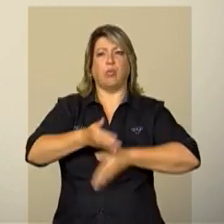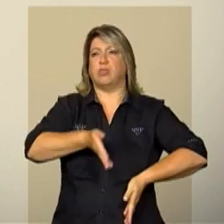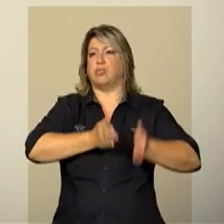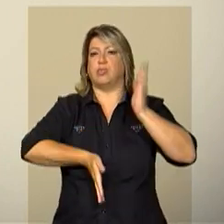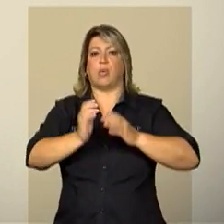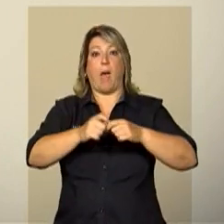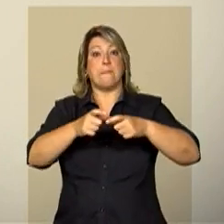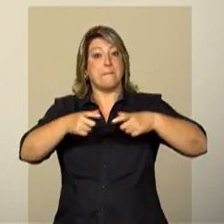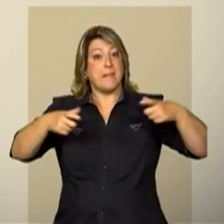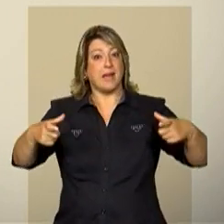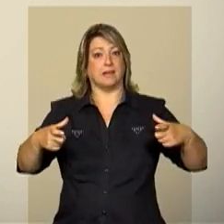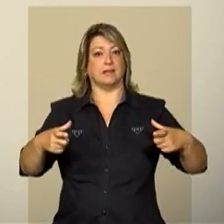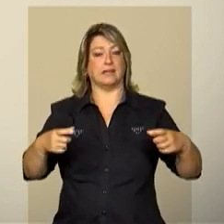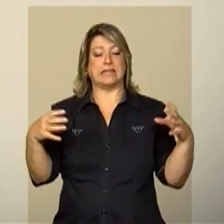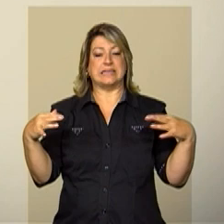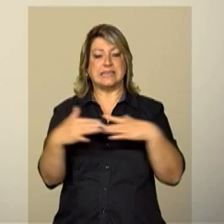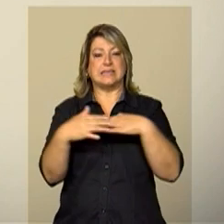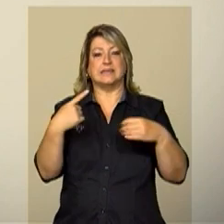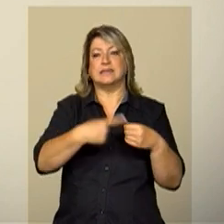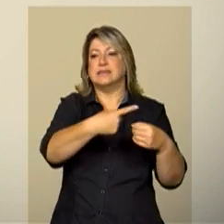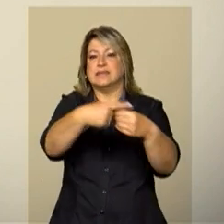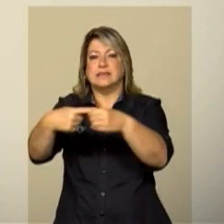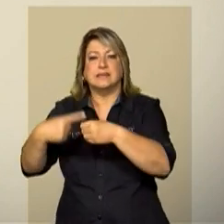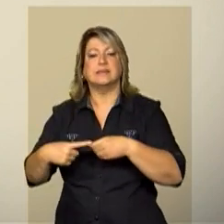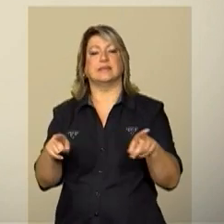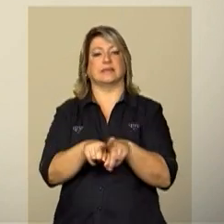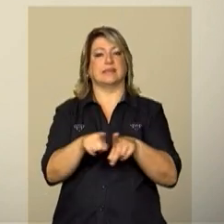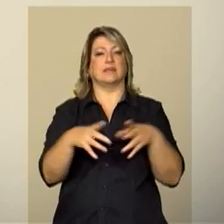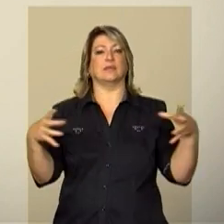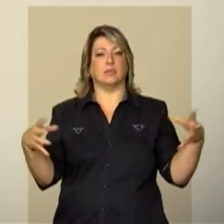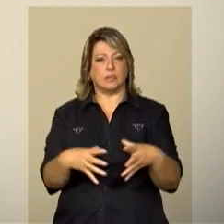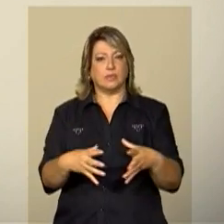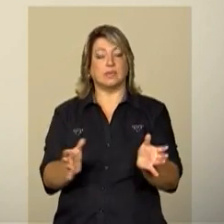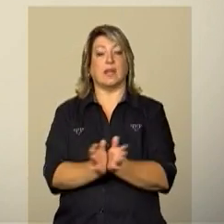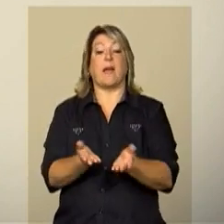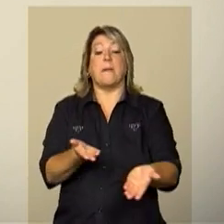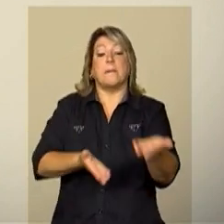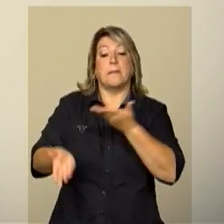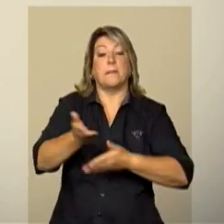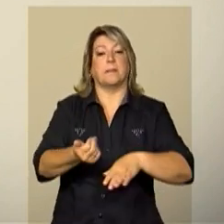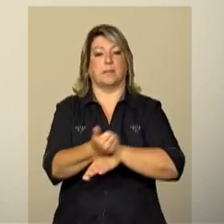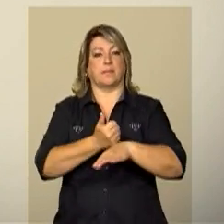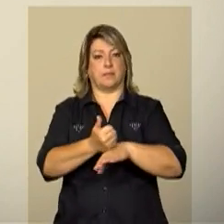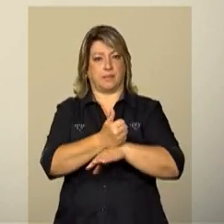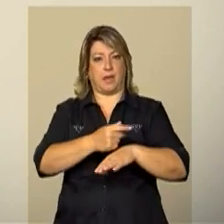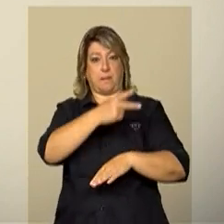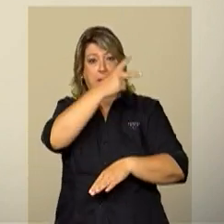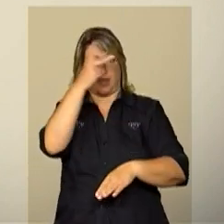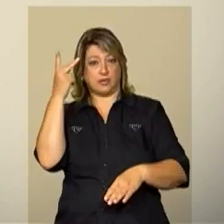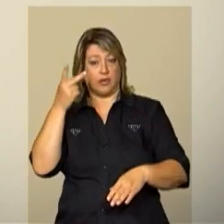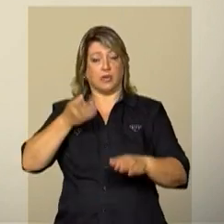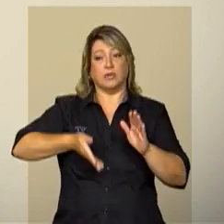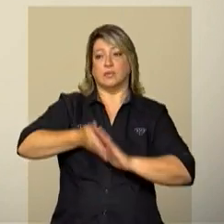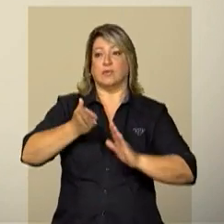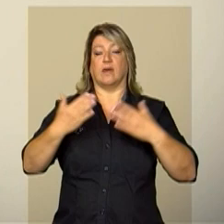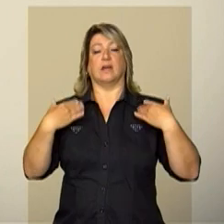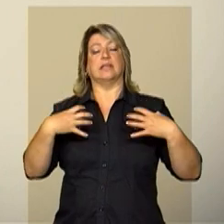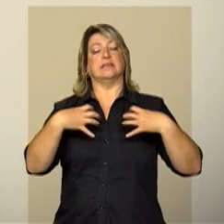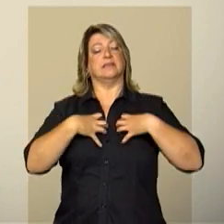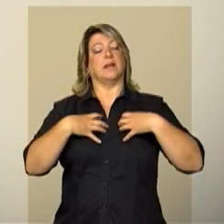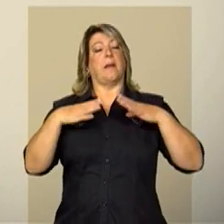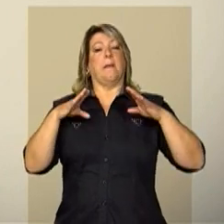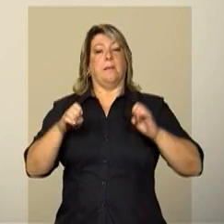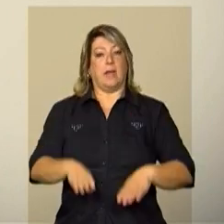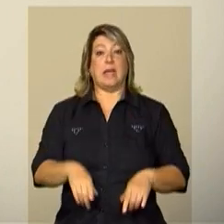as cidades e melhorar a qualidade dos serviços prestados aos passageiros nesses aeroportos pelo interior a